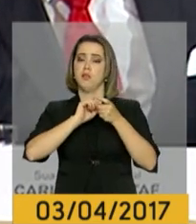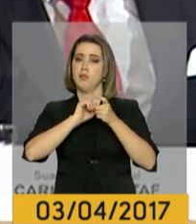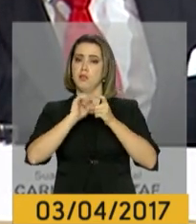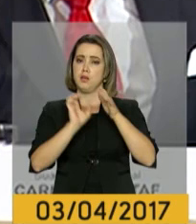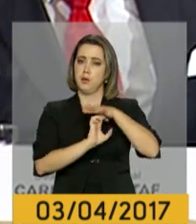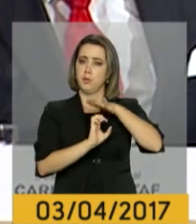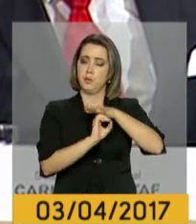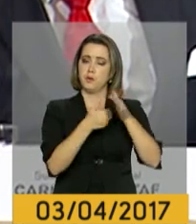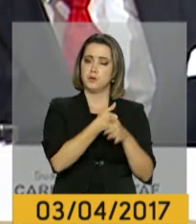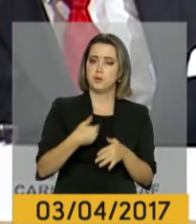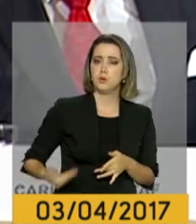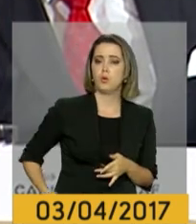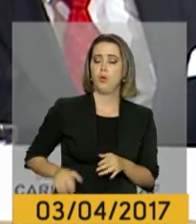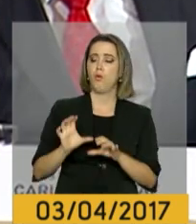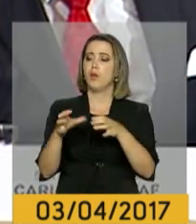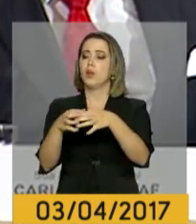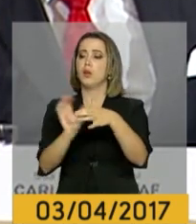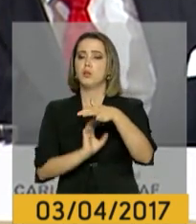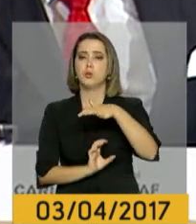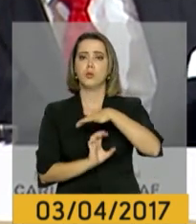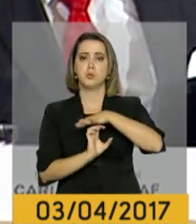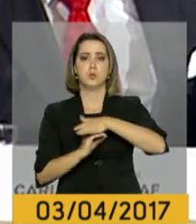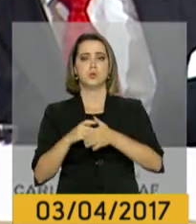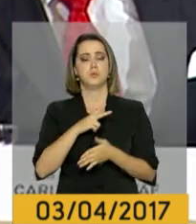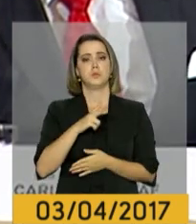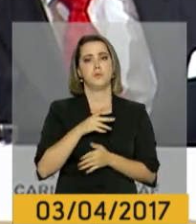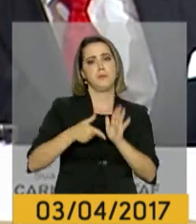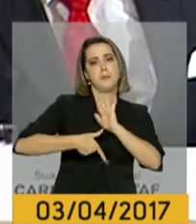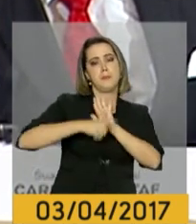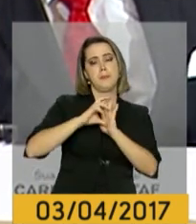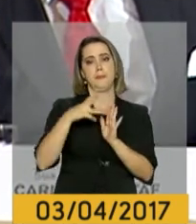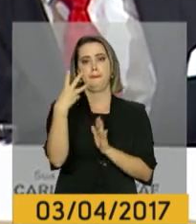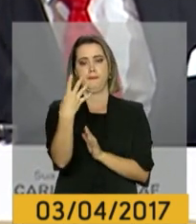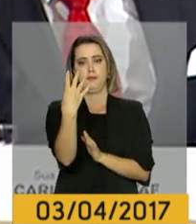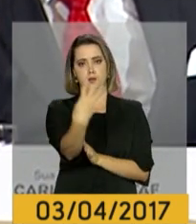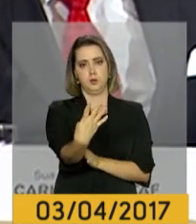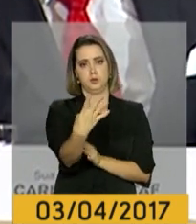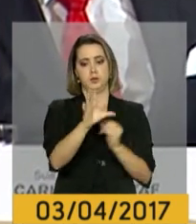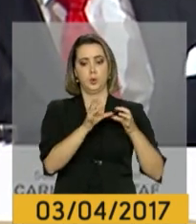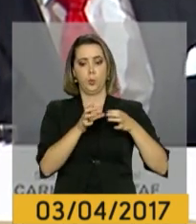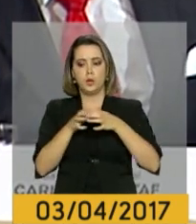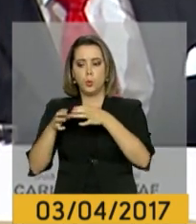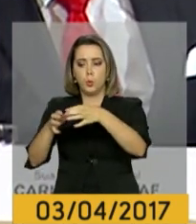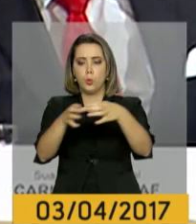registrar que inicialmente, inauguralmente, eram 34 setores que seriam